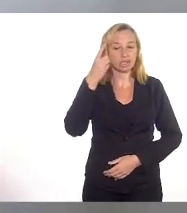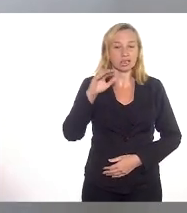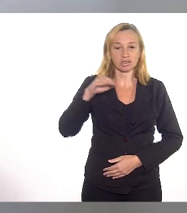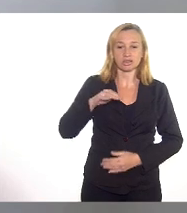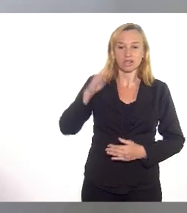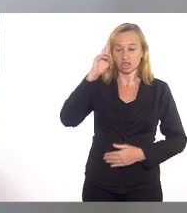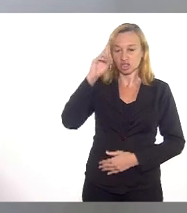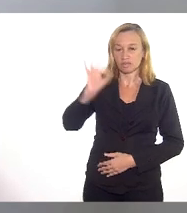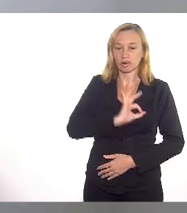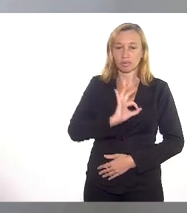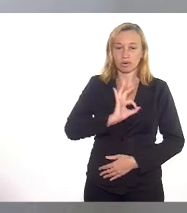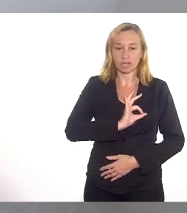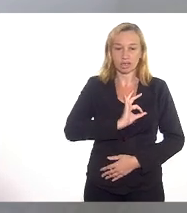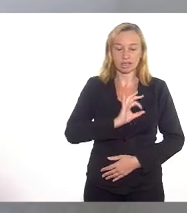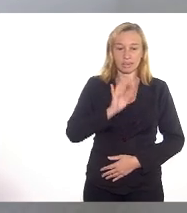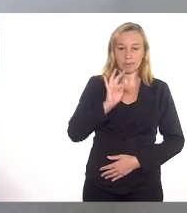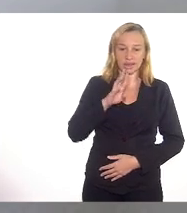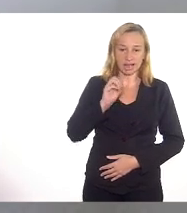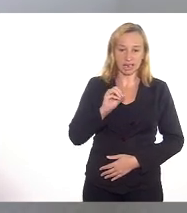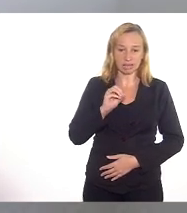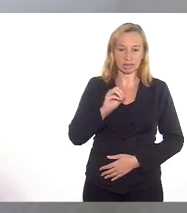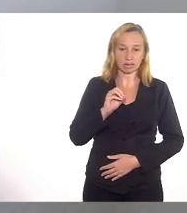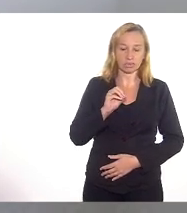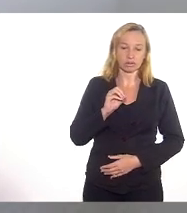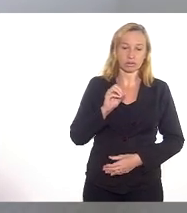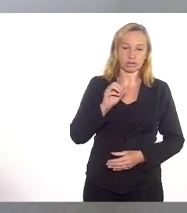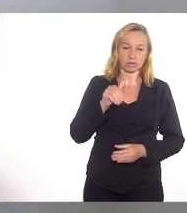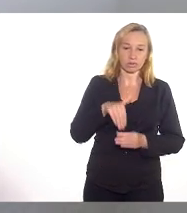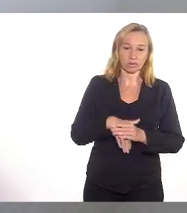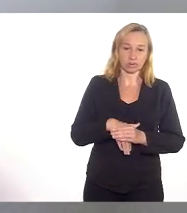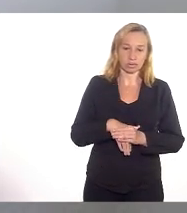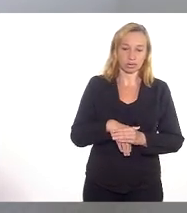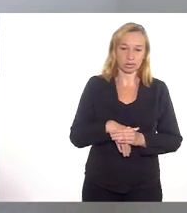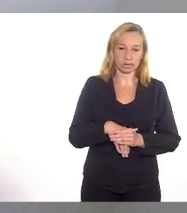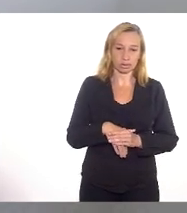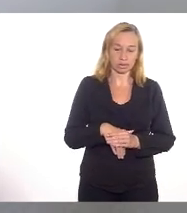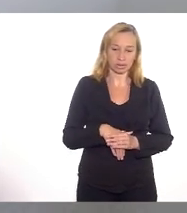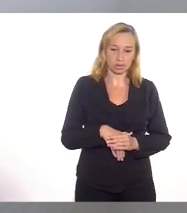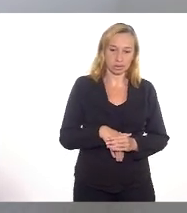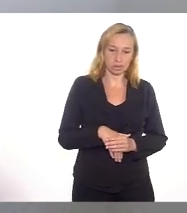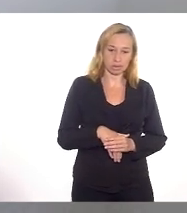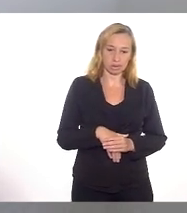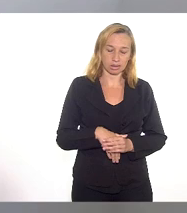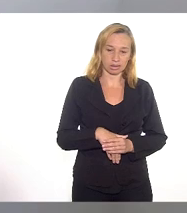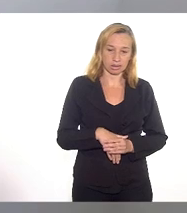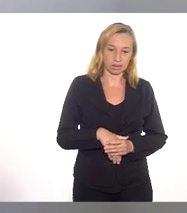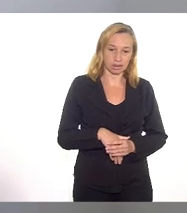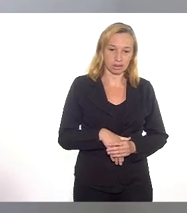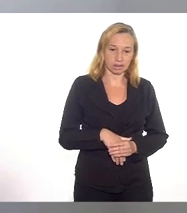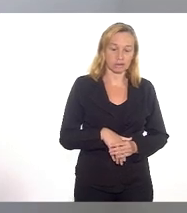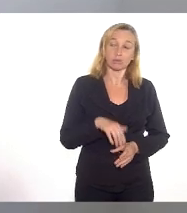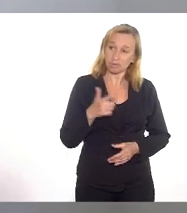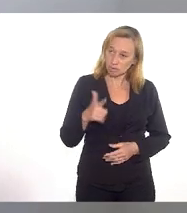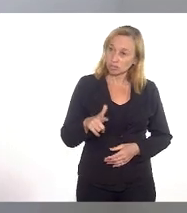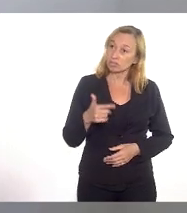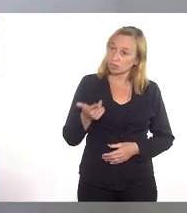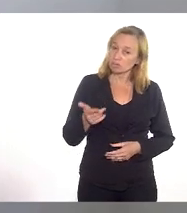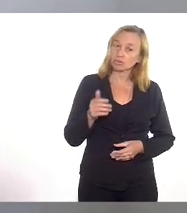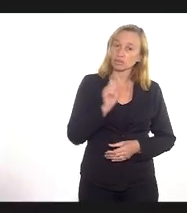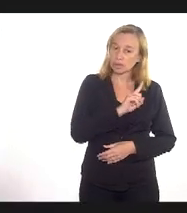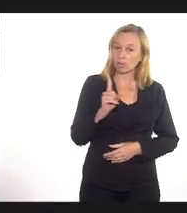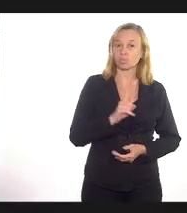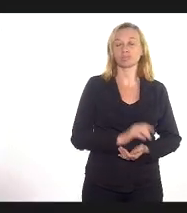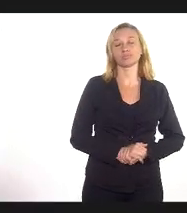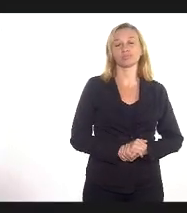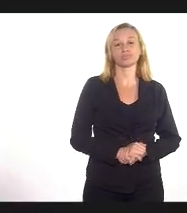Subtenente Bernardo votou no grupo. Pode votar de novo, deputado Sub. Voto